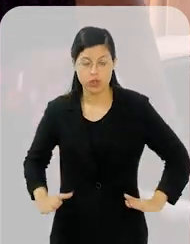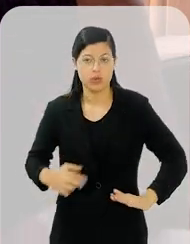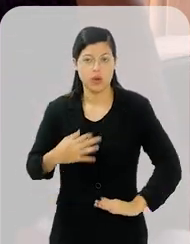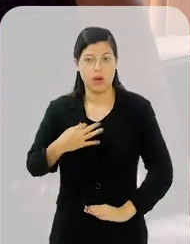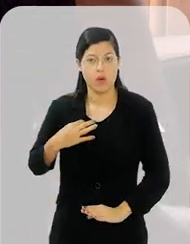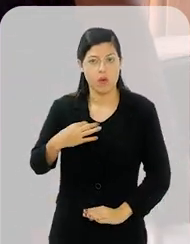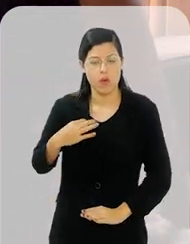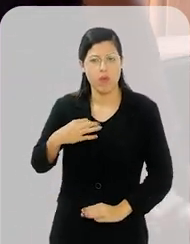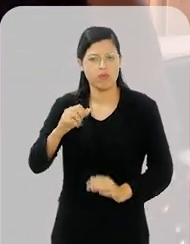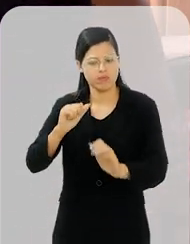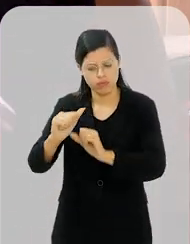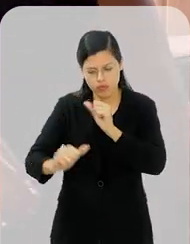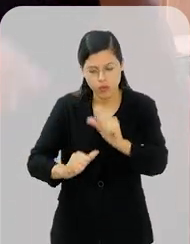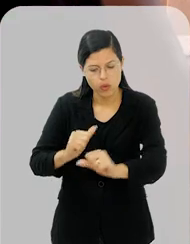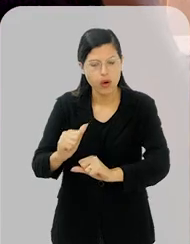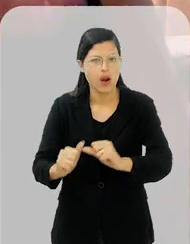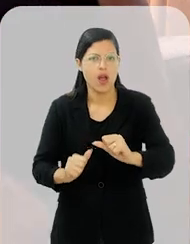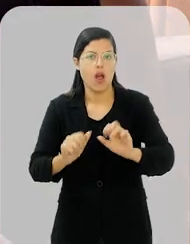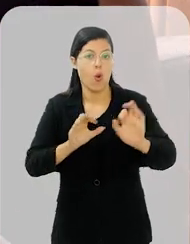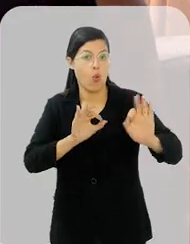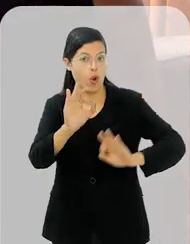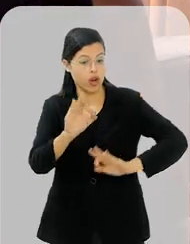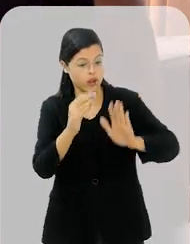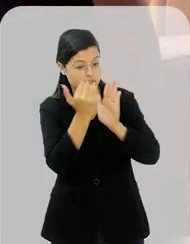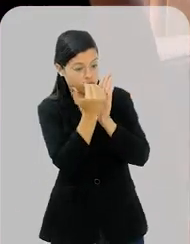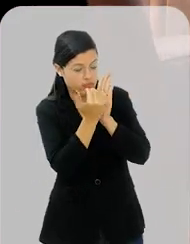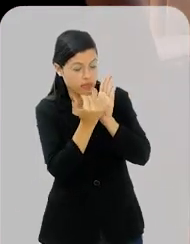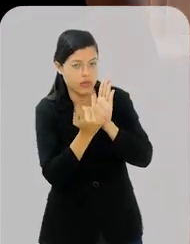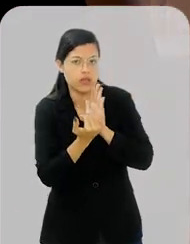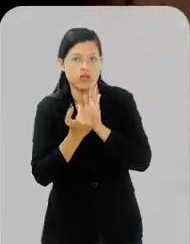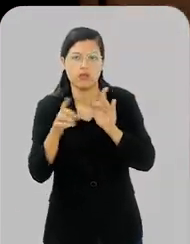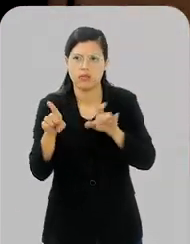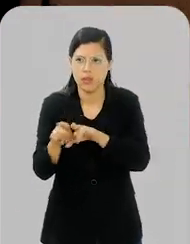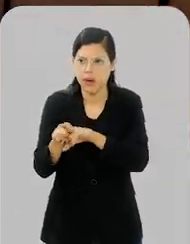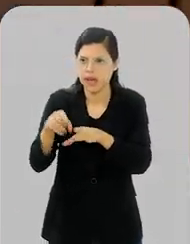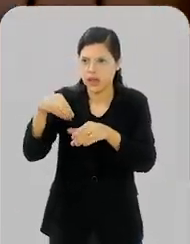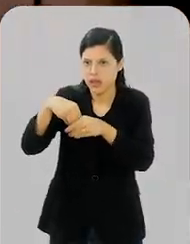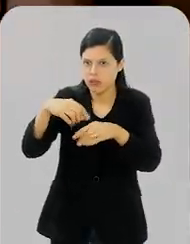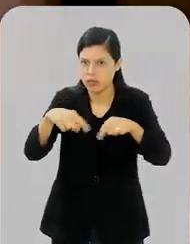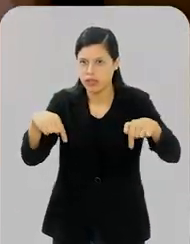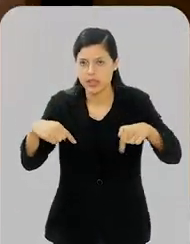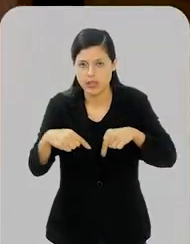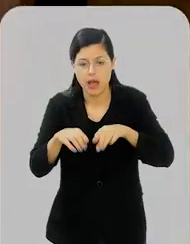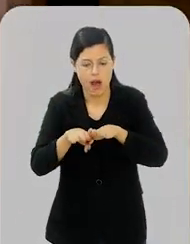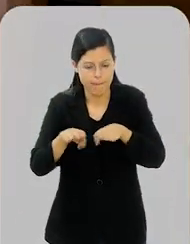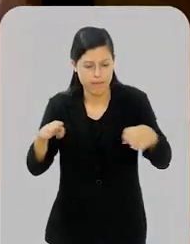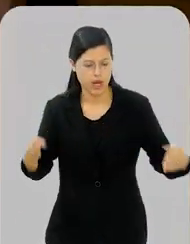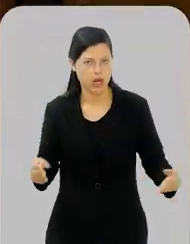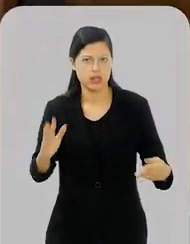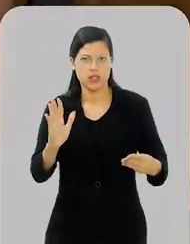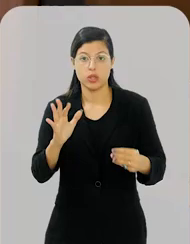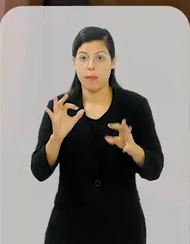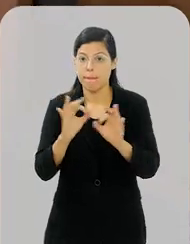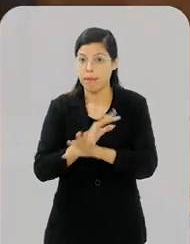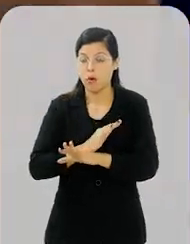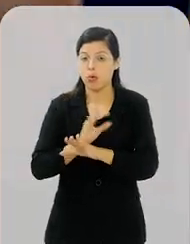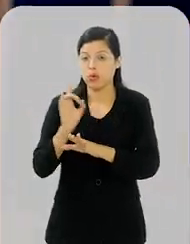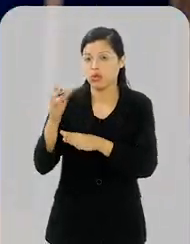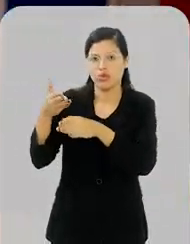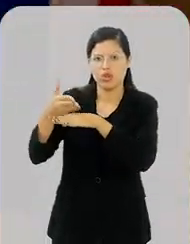O vestido, a roupa que elas vão trocar, a ordem do vestido já está no camarim, a bancada dela já está arrumada,